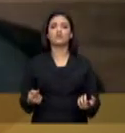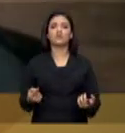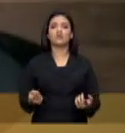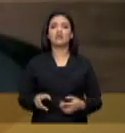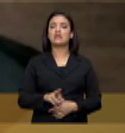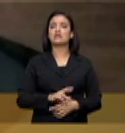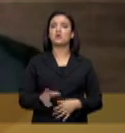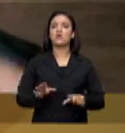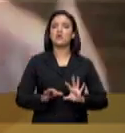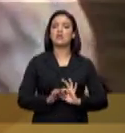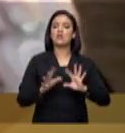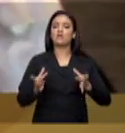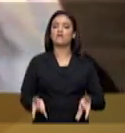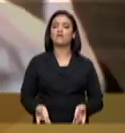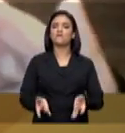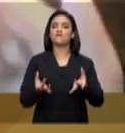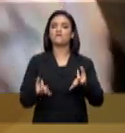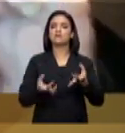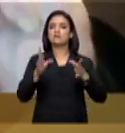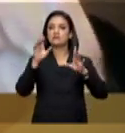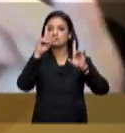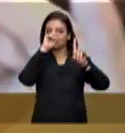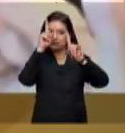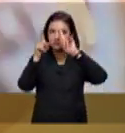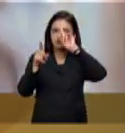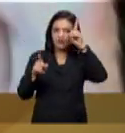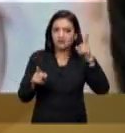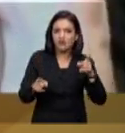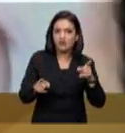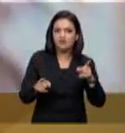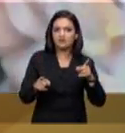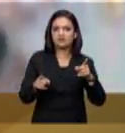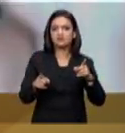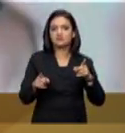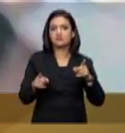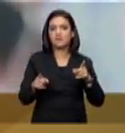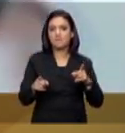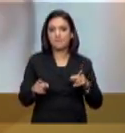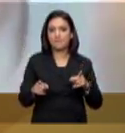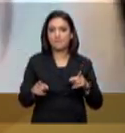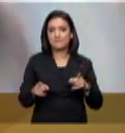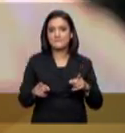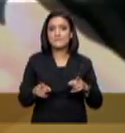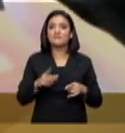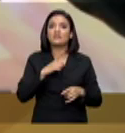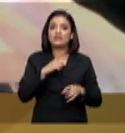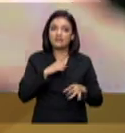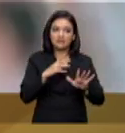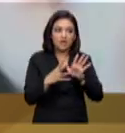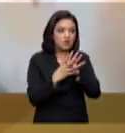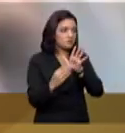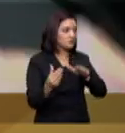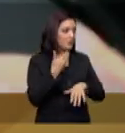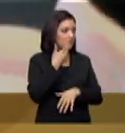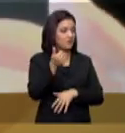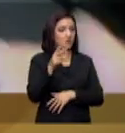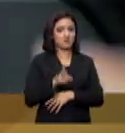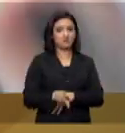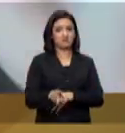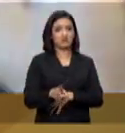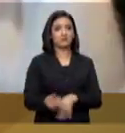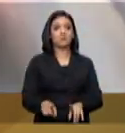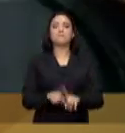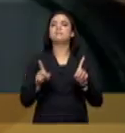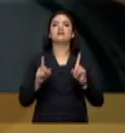livre mercado das ideias que seleciona o melhor dos exemplos sempre, mas sim